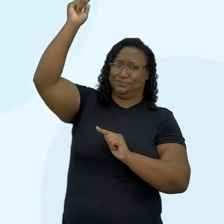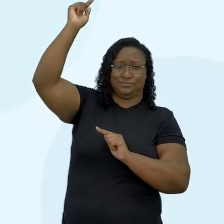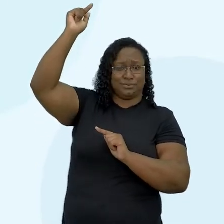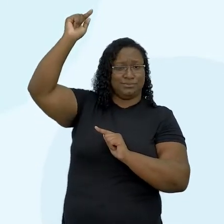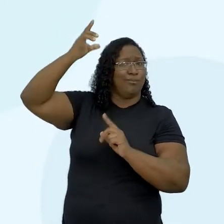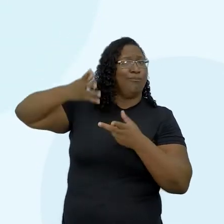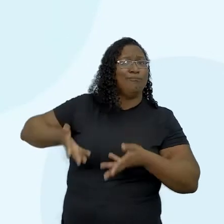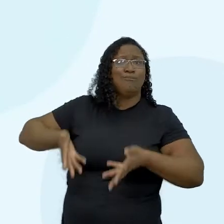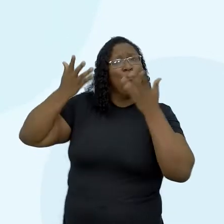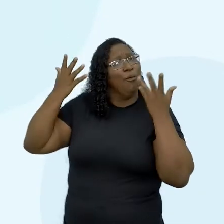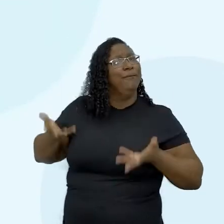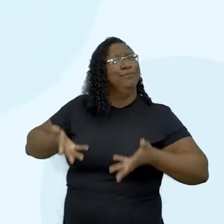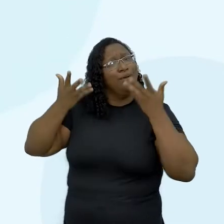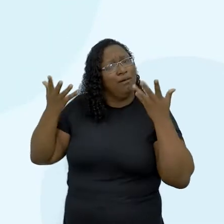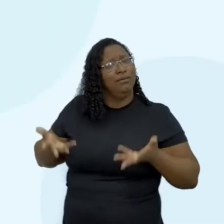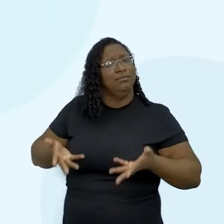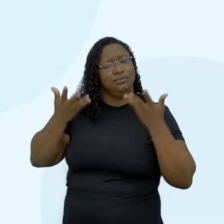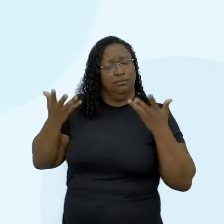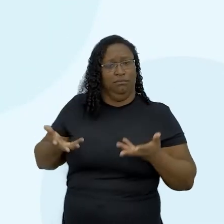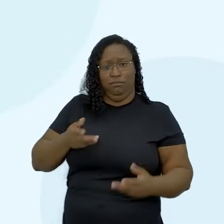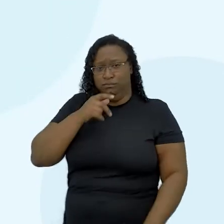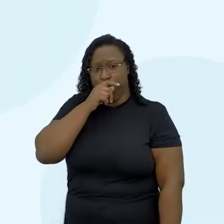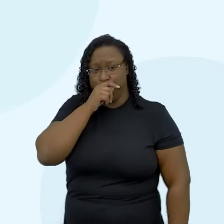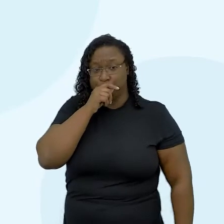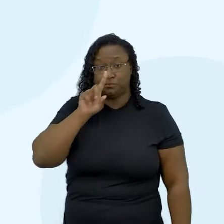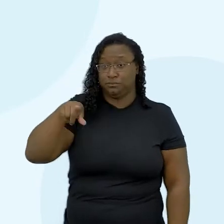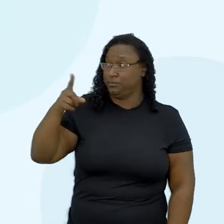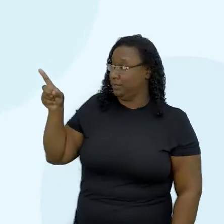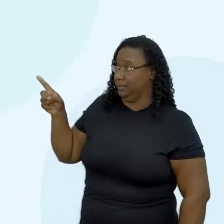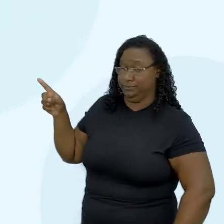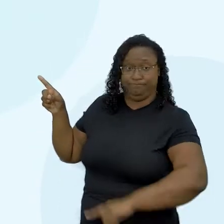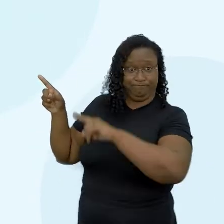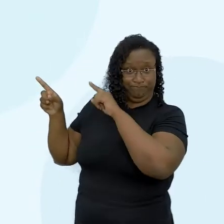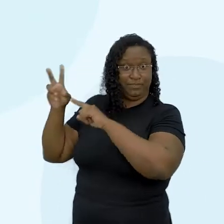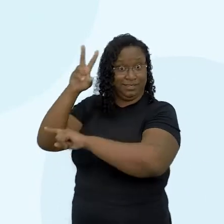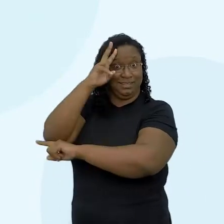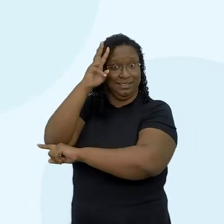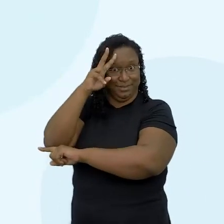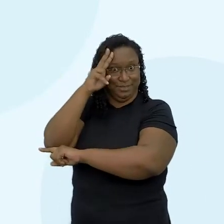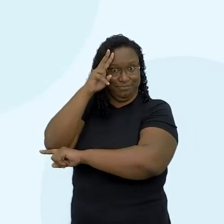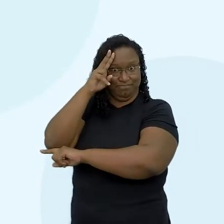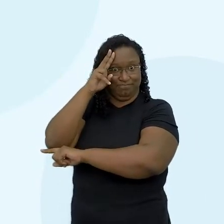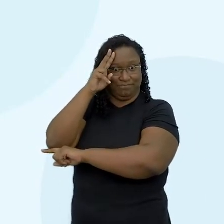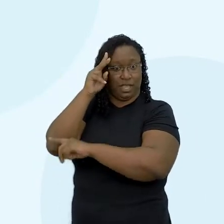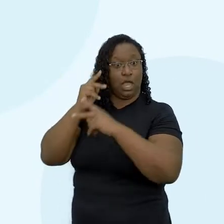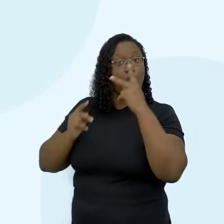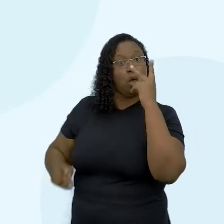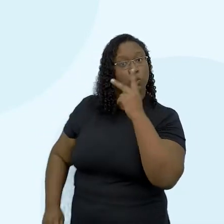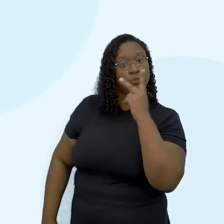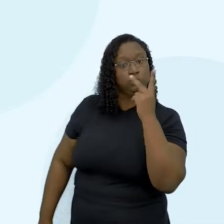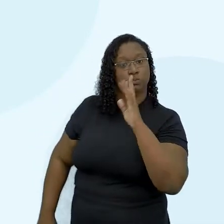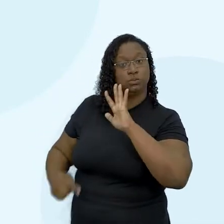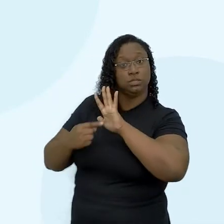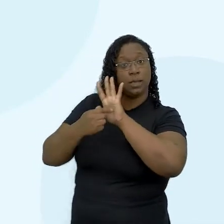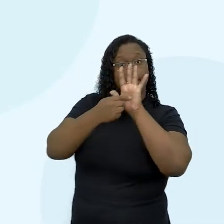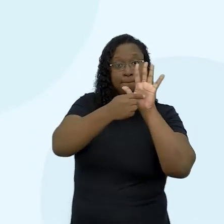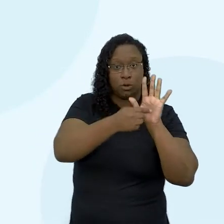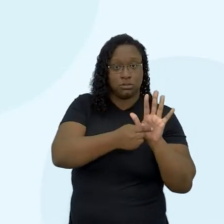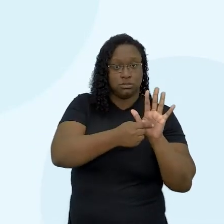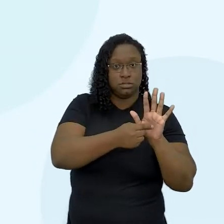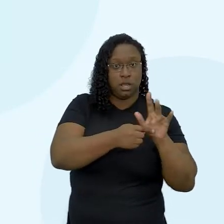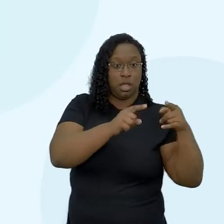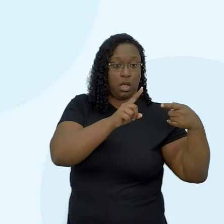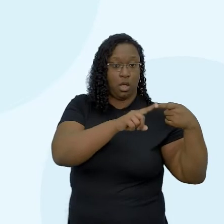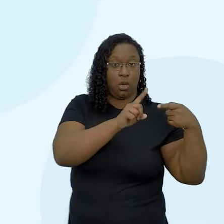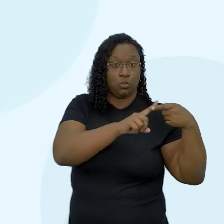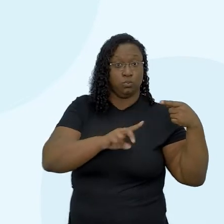alta. Eu vou voltar aqui, ó. Aqui nessa etiqueta, nós temos aqui duas referências. Uma falando para o uso do